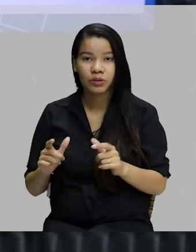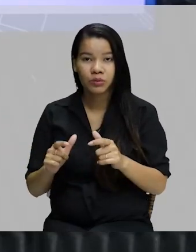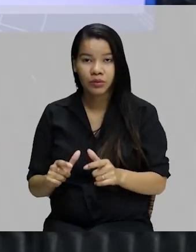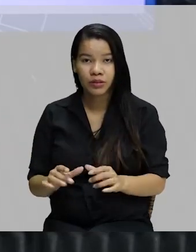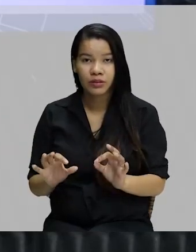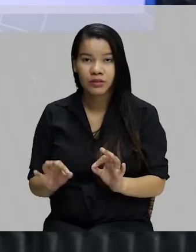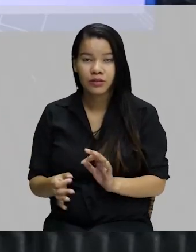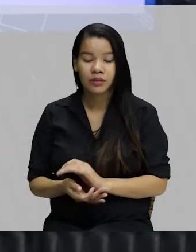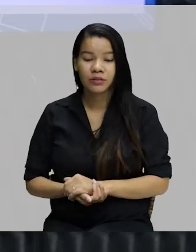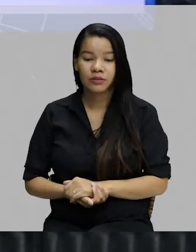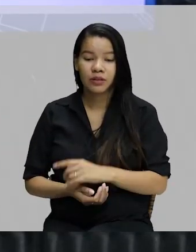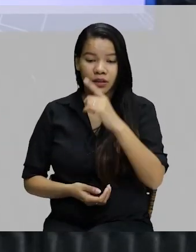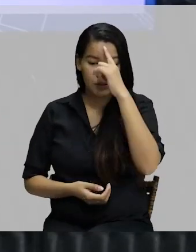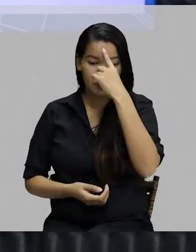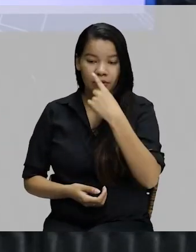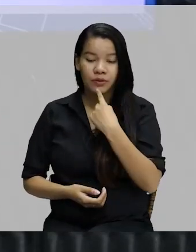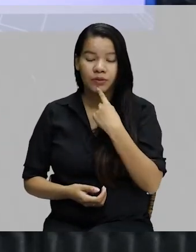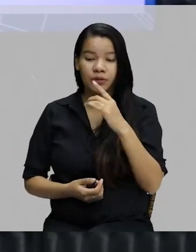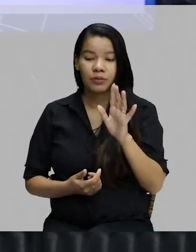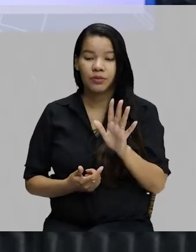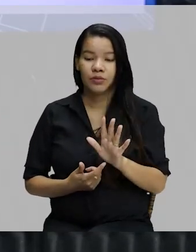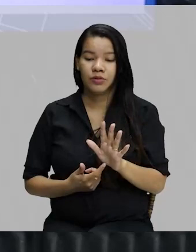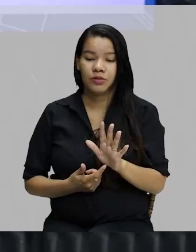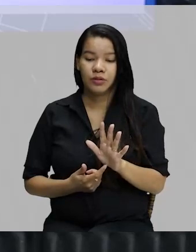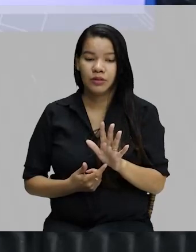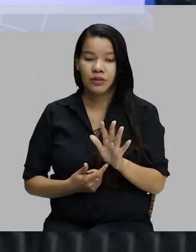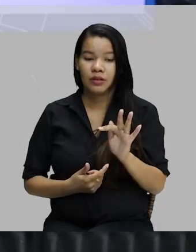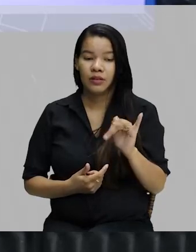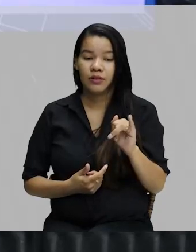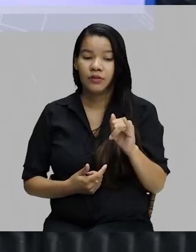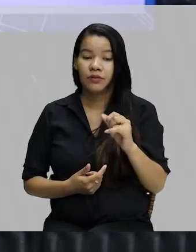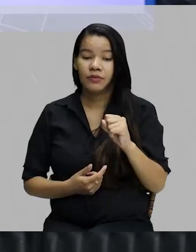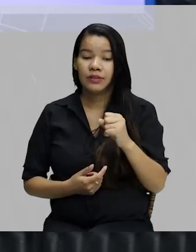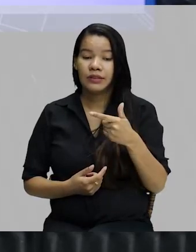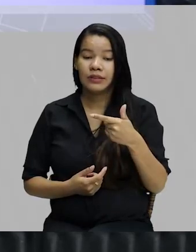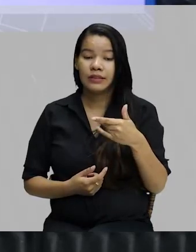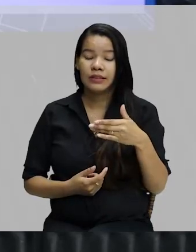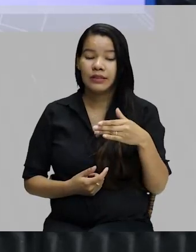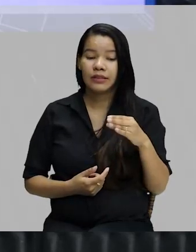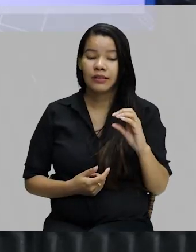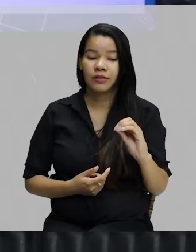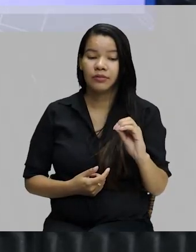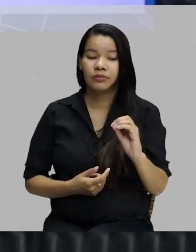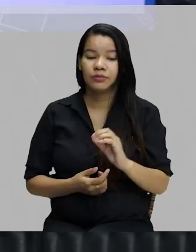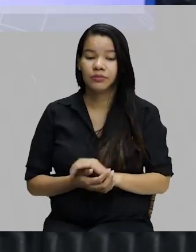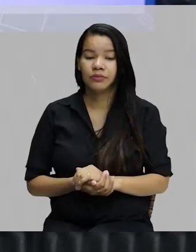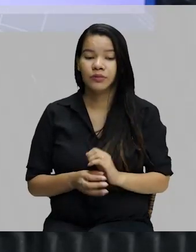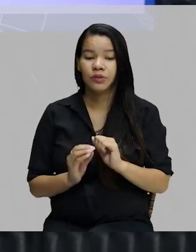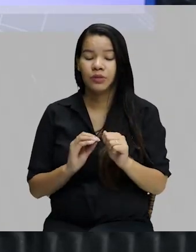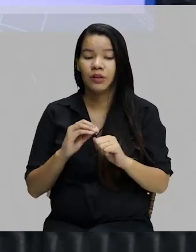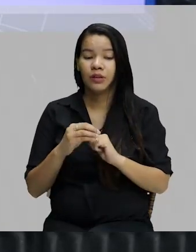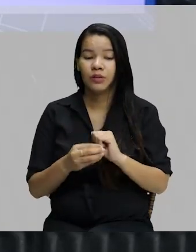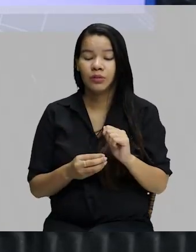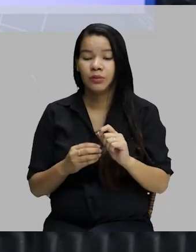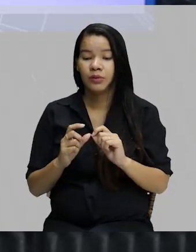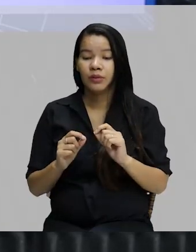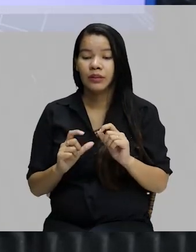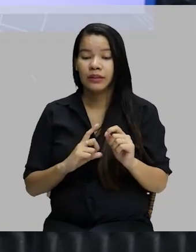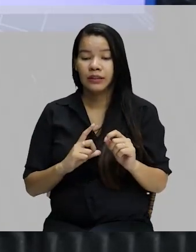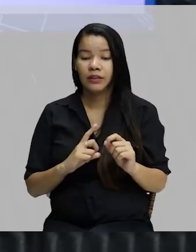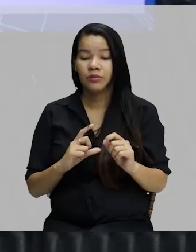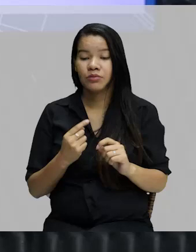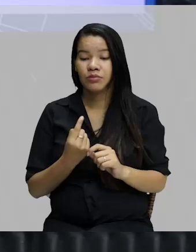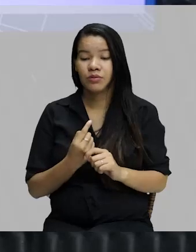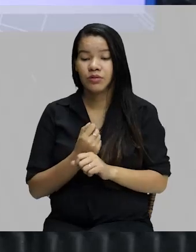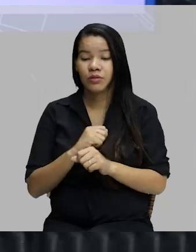a fissão do átomo, ok? Então existem átomos que são muito grandes e por serem muito